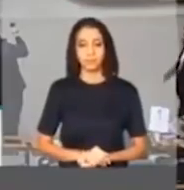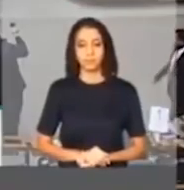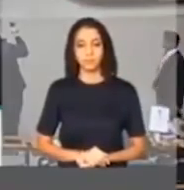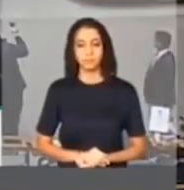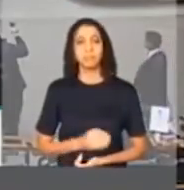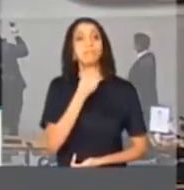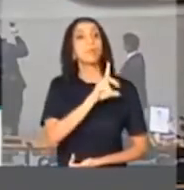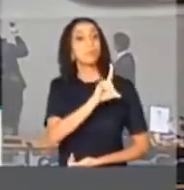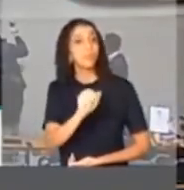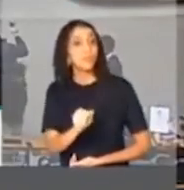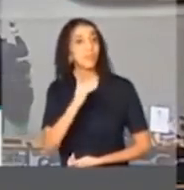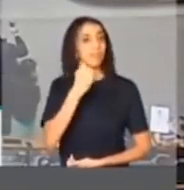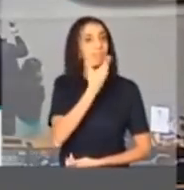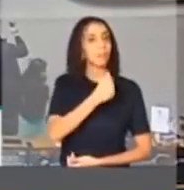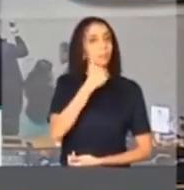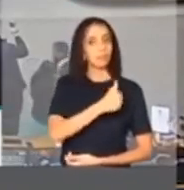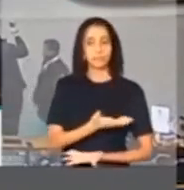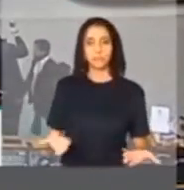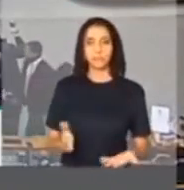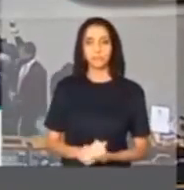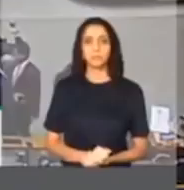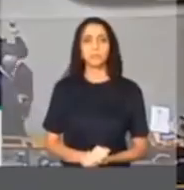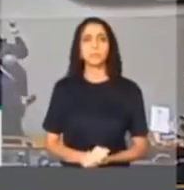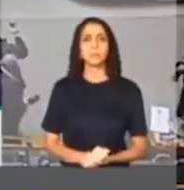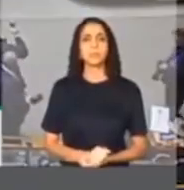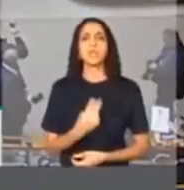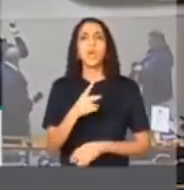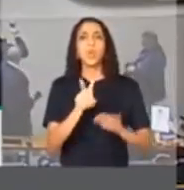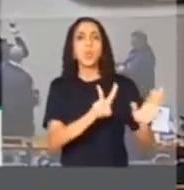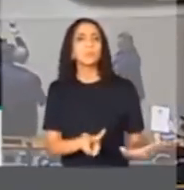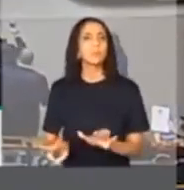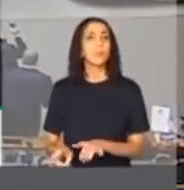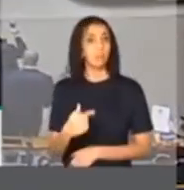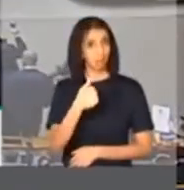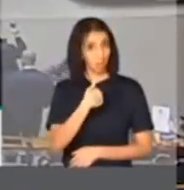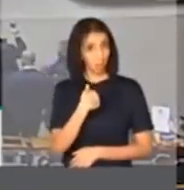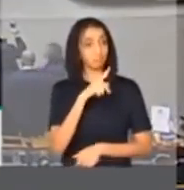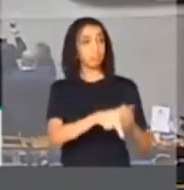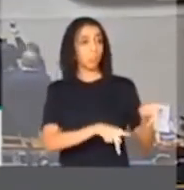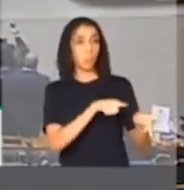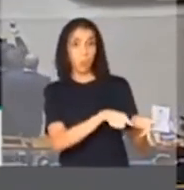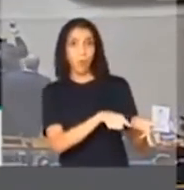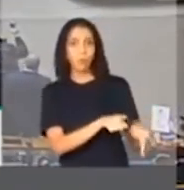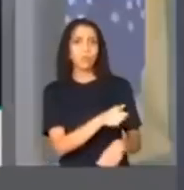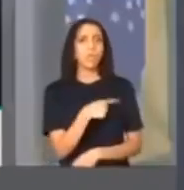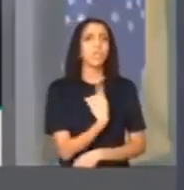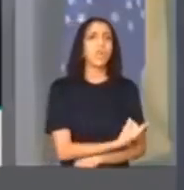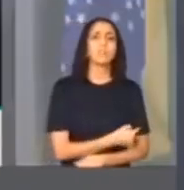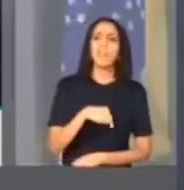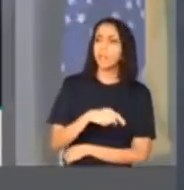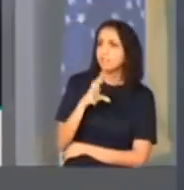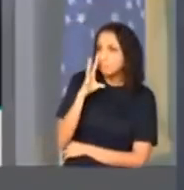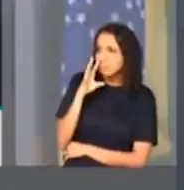Bom dia, deputados e deputadas. Nessas duas semanas, eu e o povo brasileiro estamos assistindo aqui